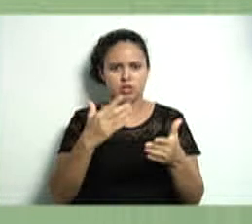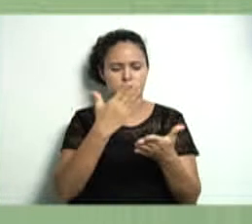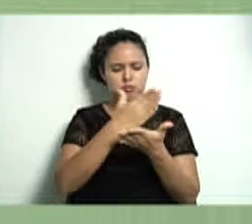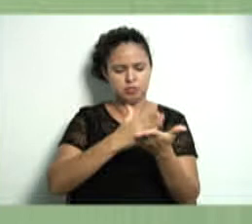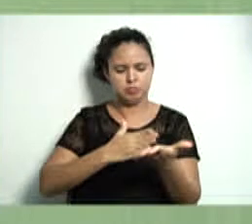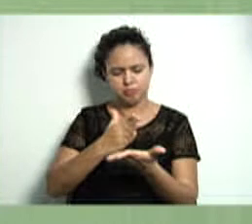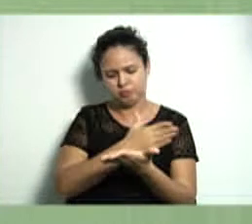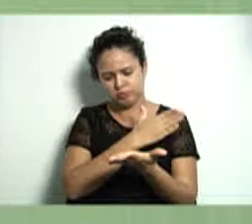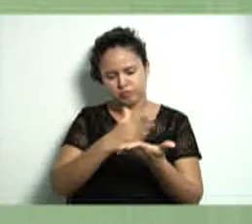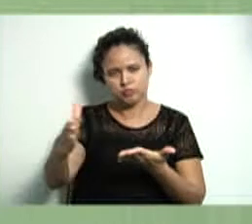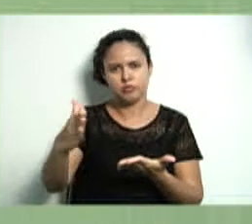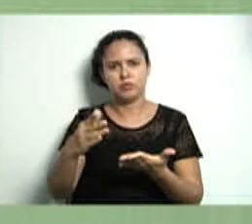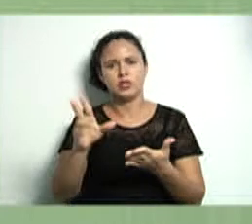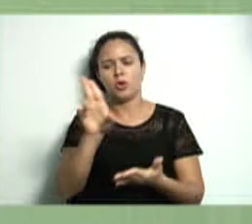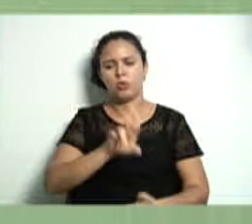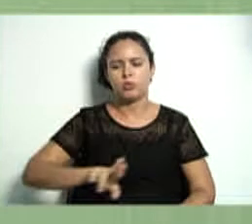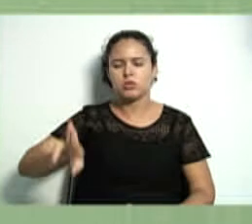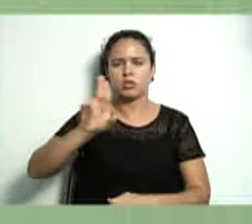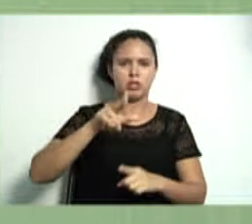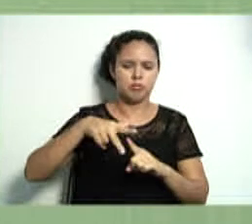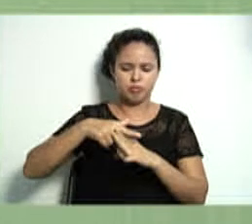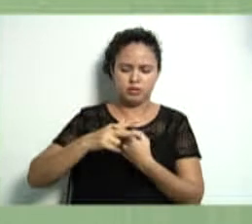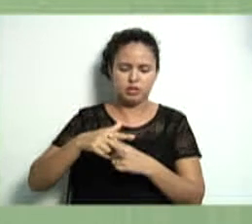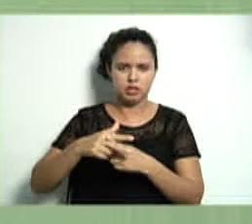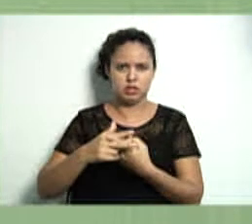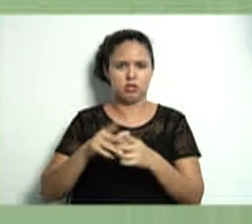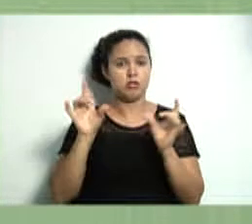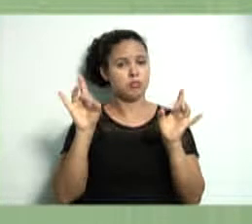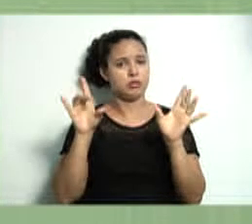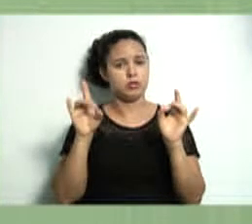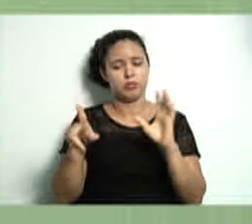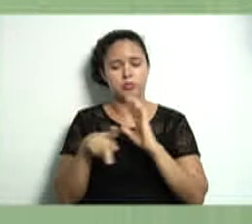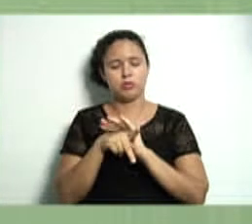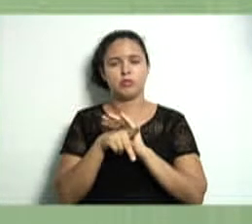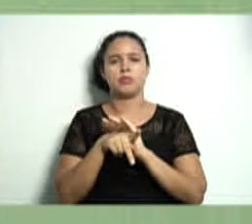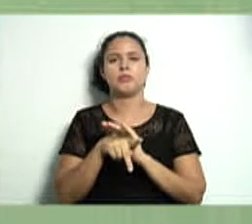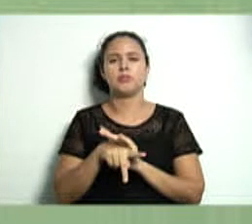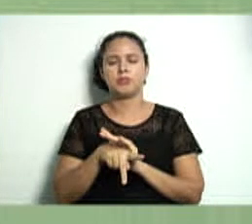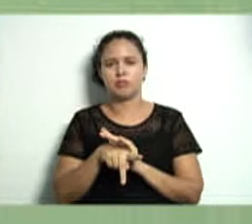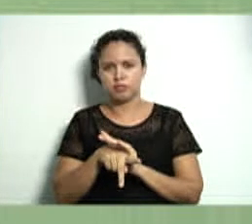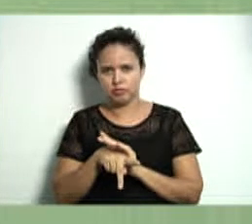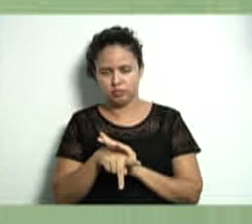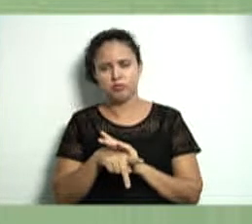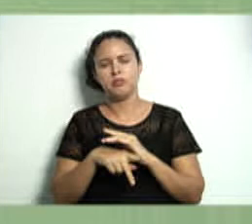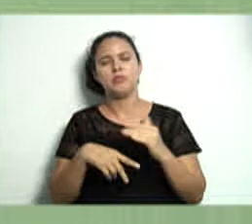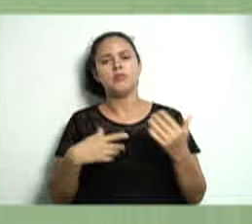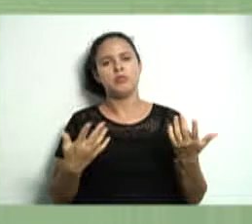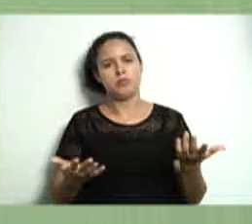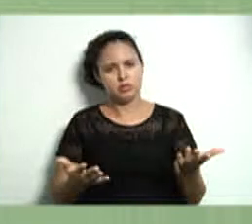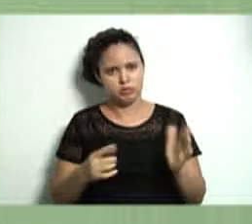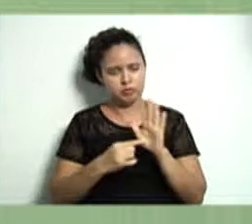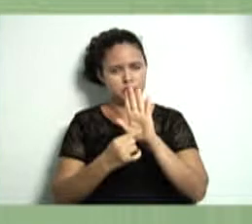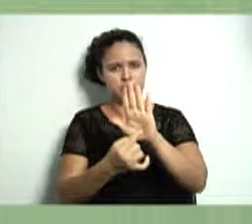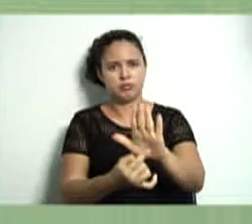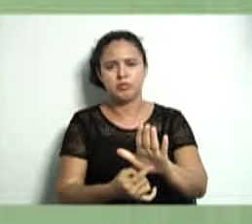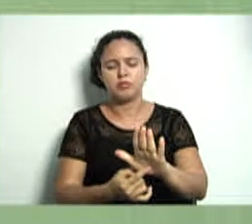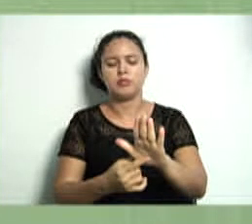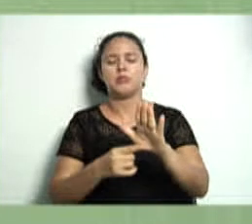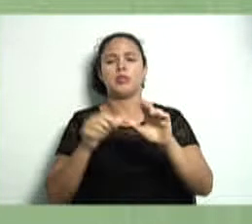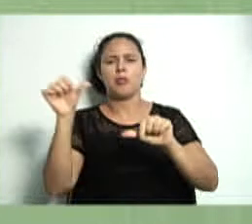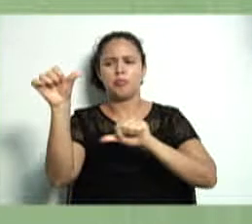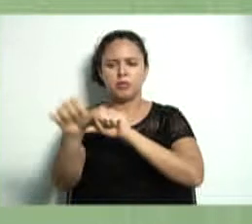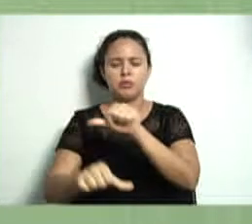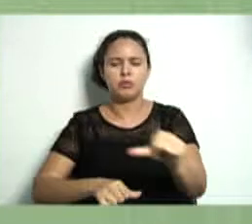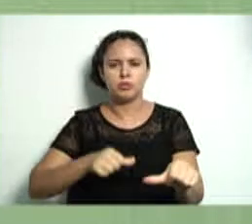tarefas, com o uso de maquinário especializado, né? Isso representou uma grande revolução